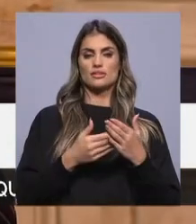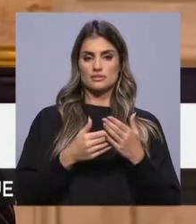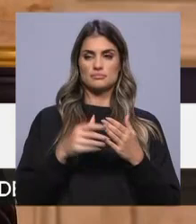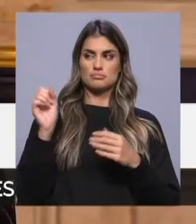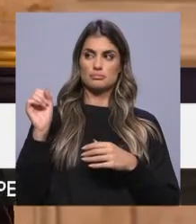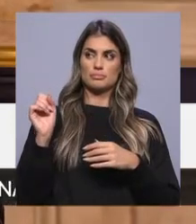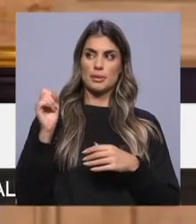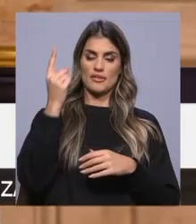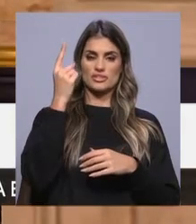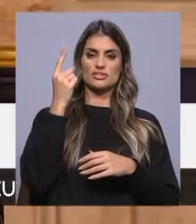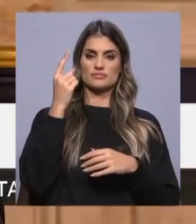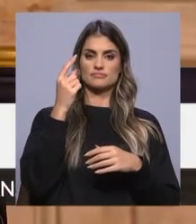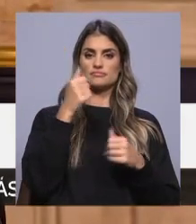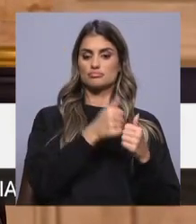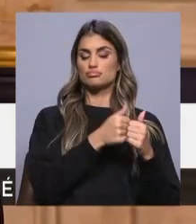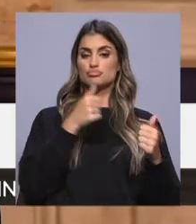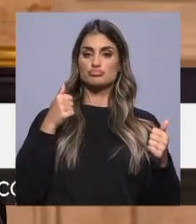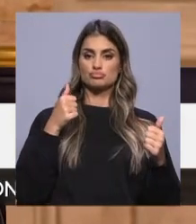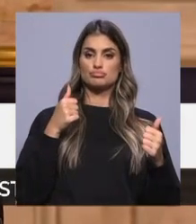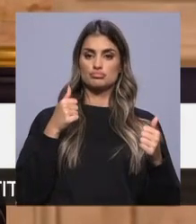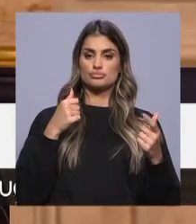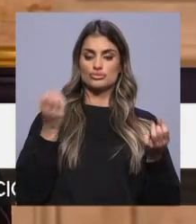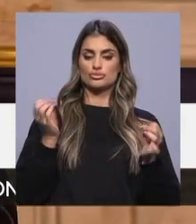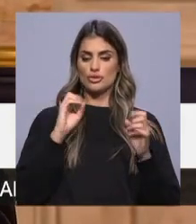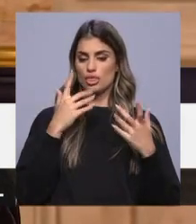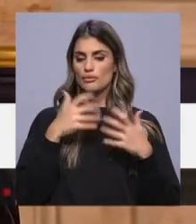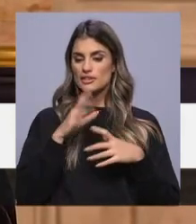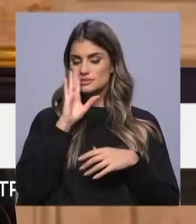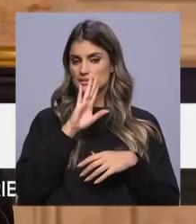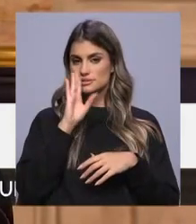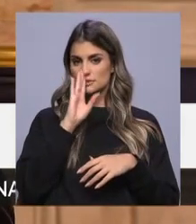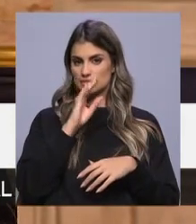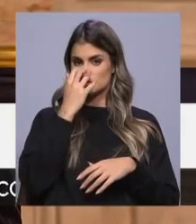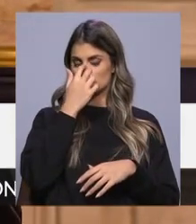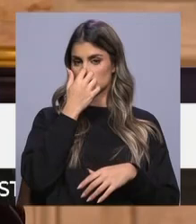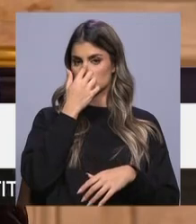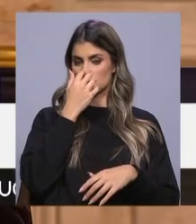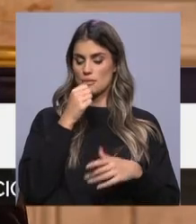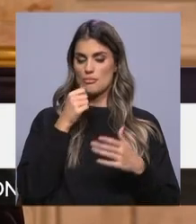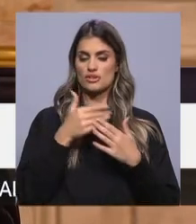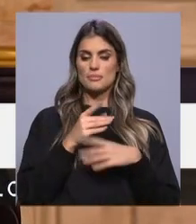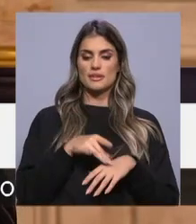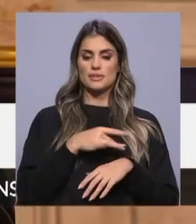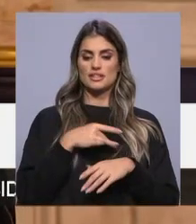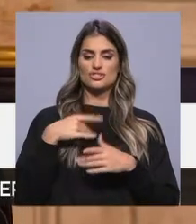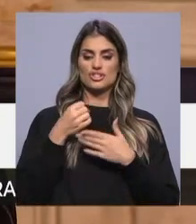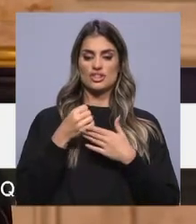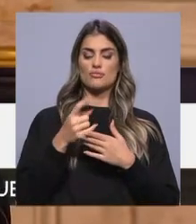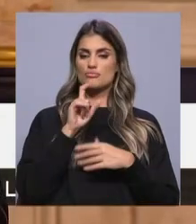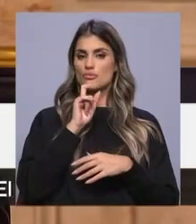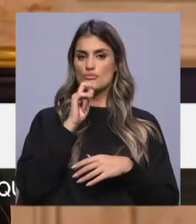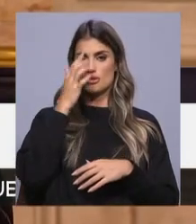pela primeira vez, afastar completamente a dúvida sobre se a morte medicamente assistida pode